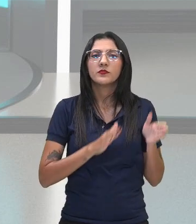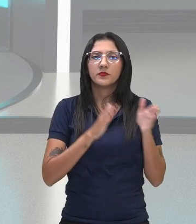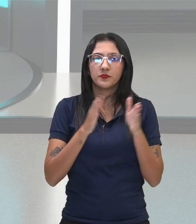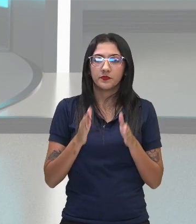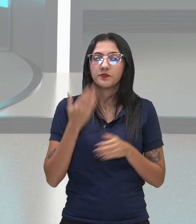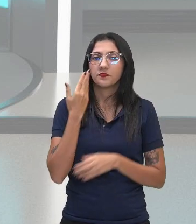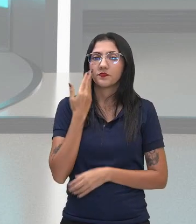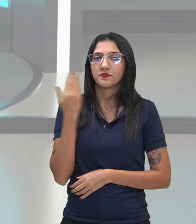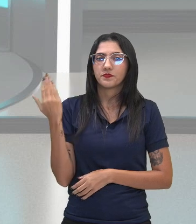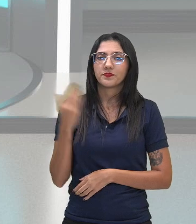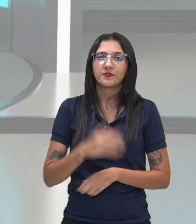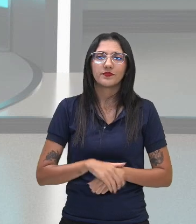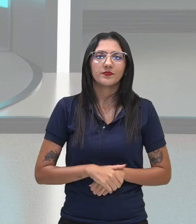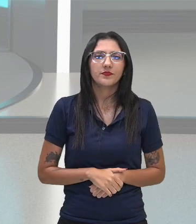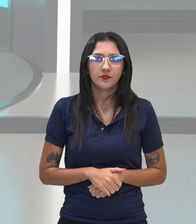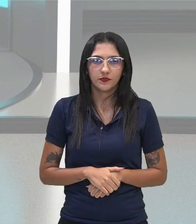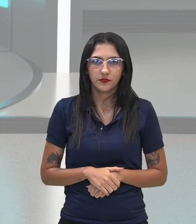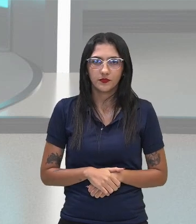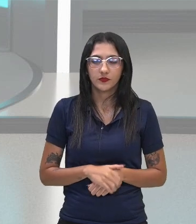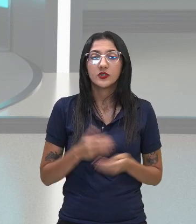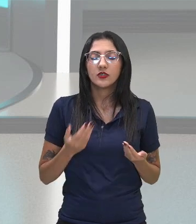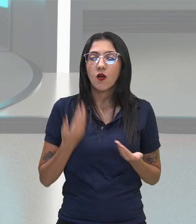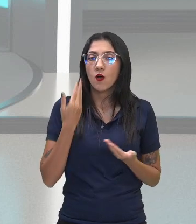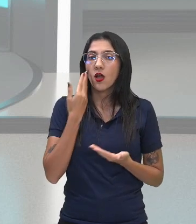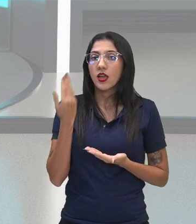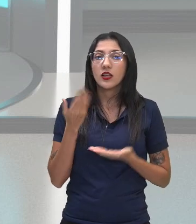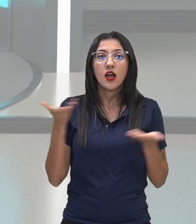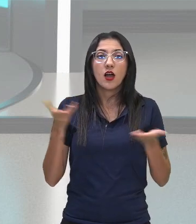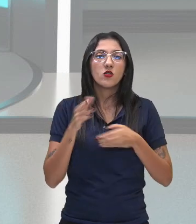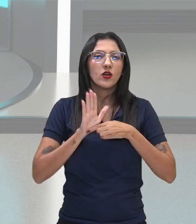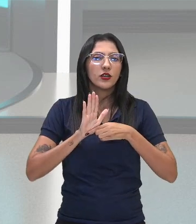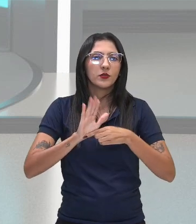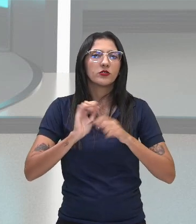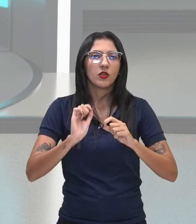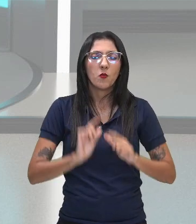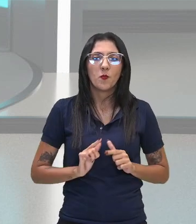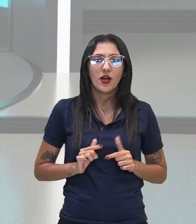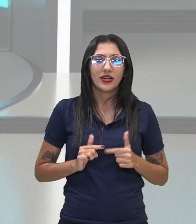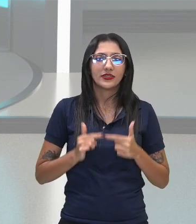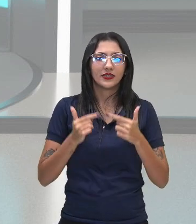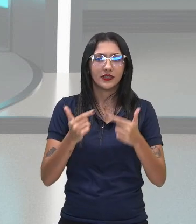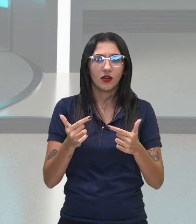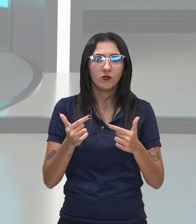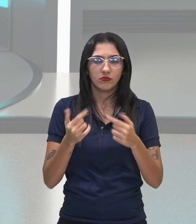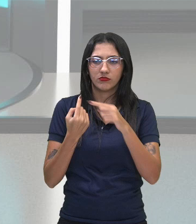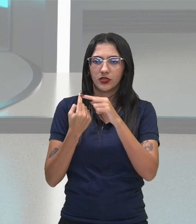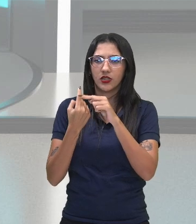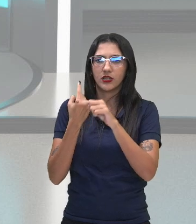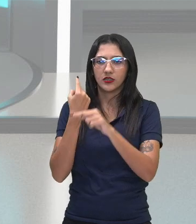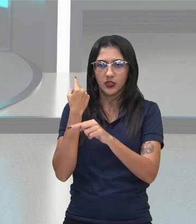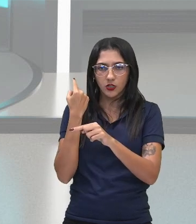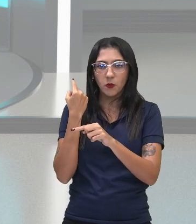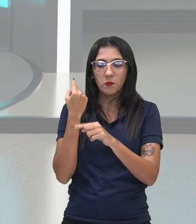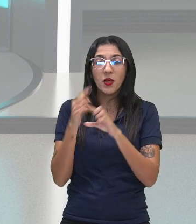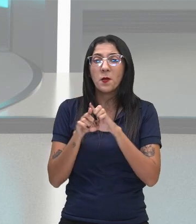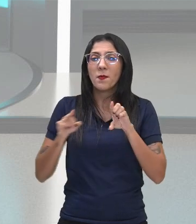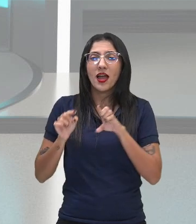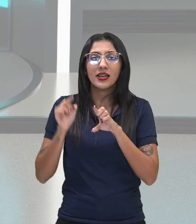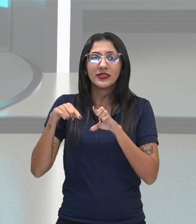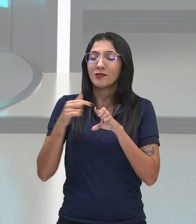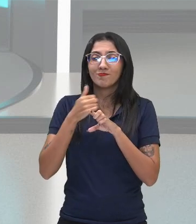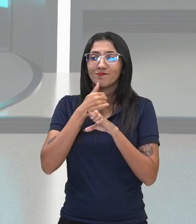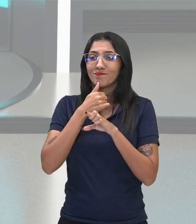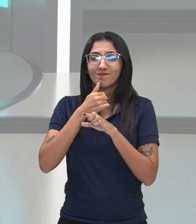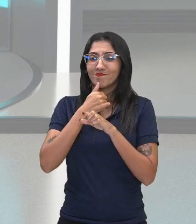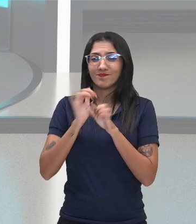O pretérito imperfeito do indicativo exprime uma ação anterior ao presente, mas ela ainda não